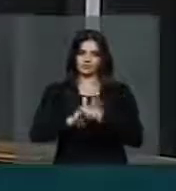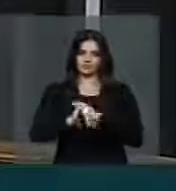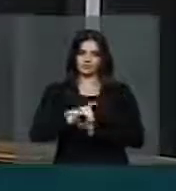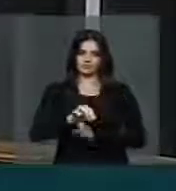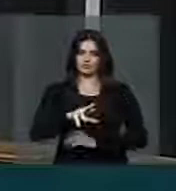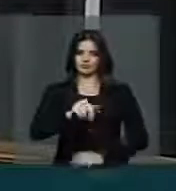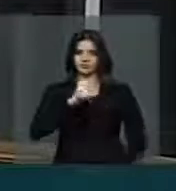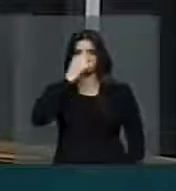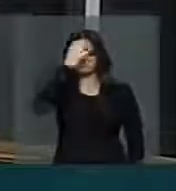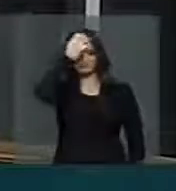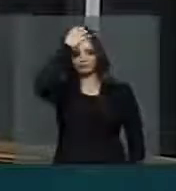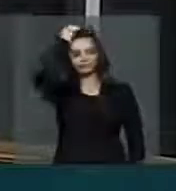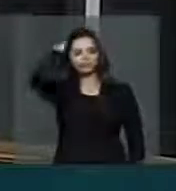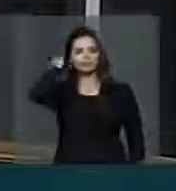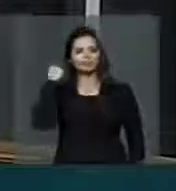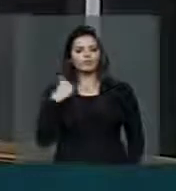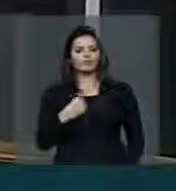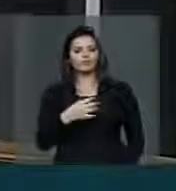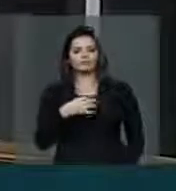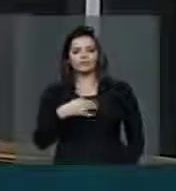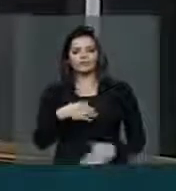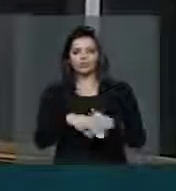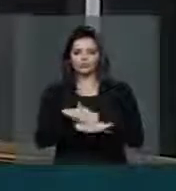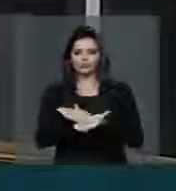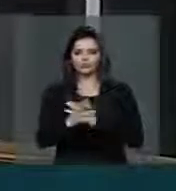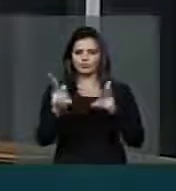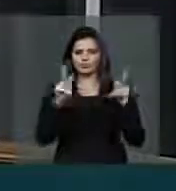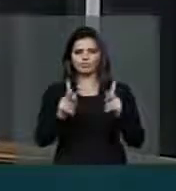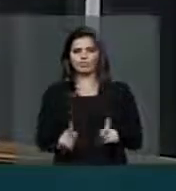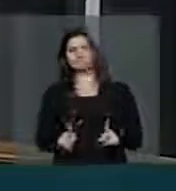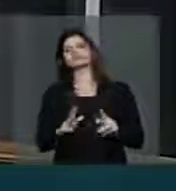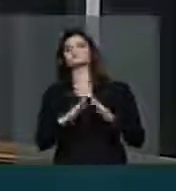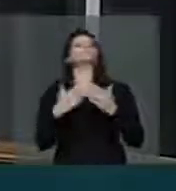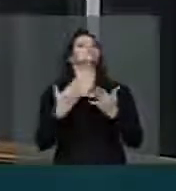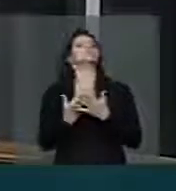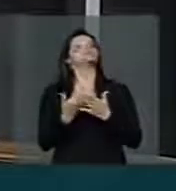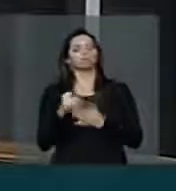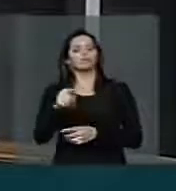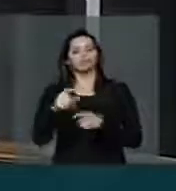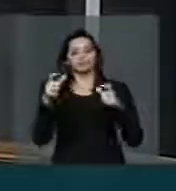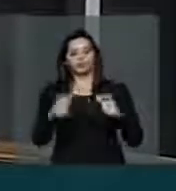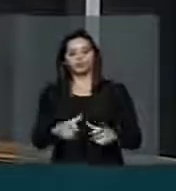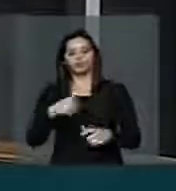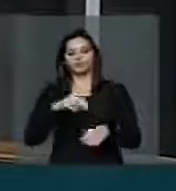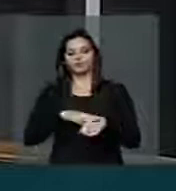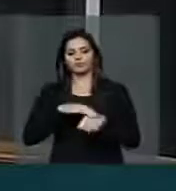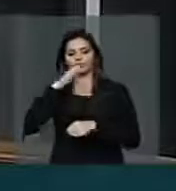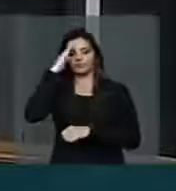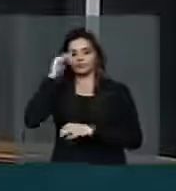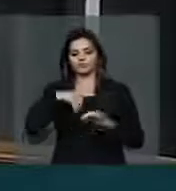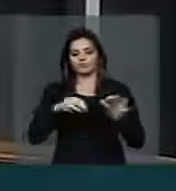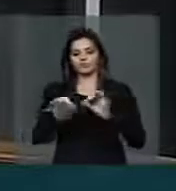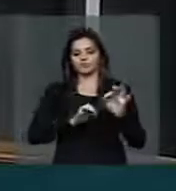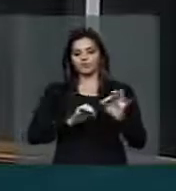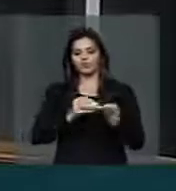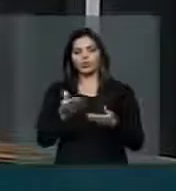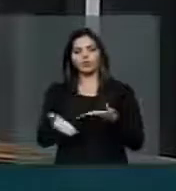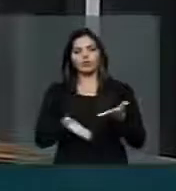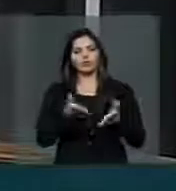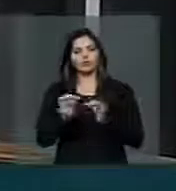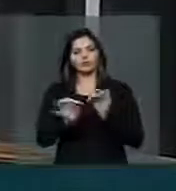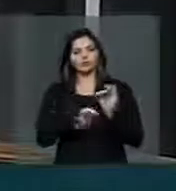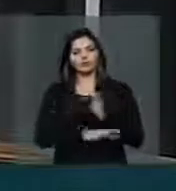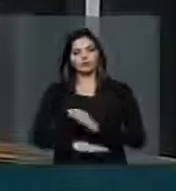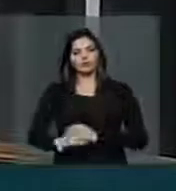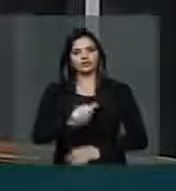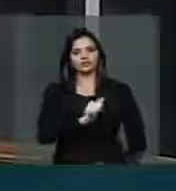cidadania. Uma cultura de paz que tenha na escola o local ideal para preparar nossas crianças e adolescentes para